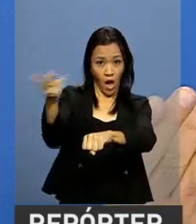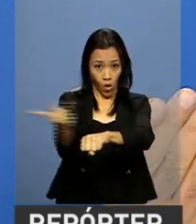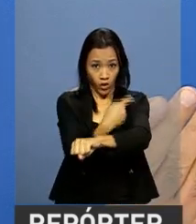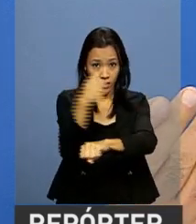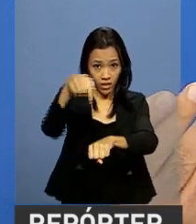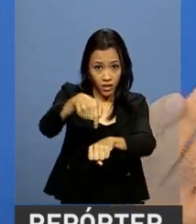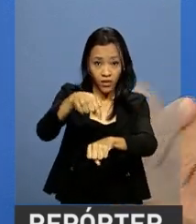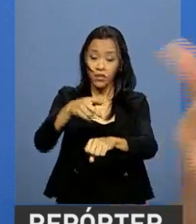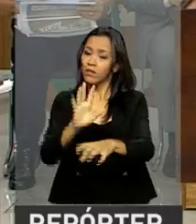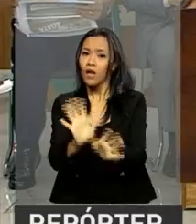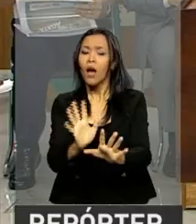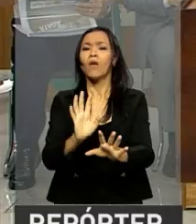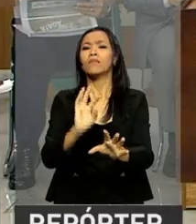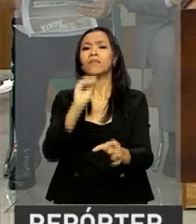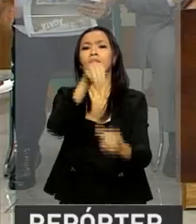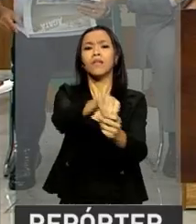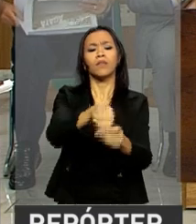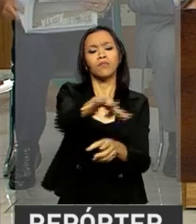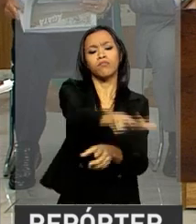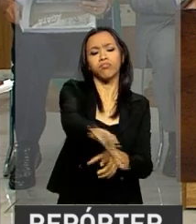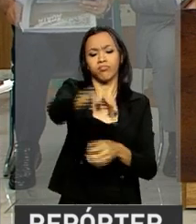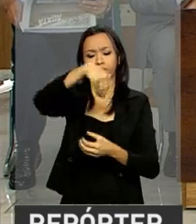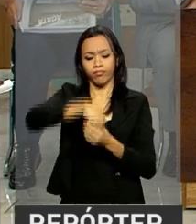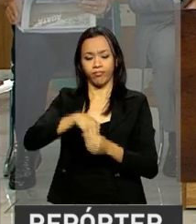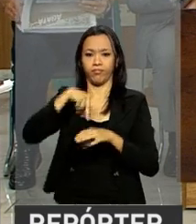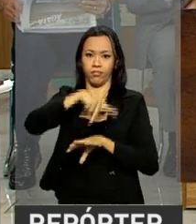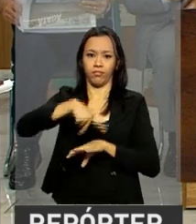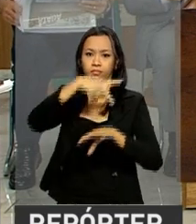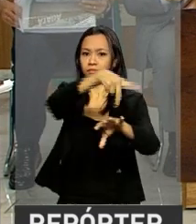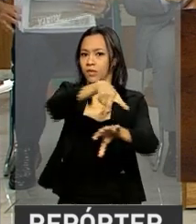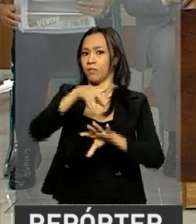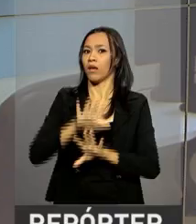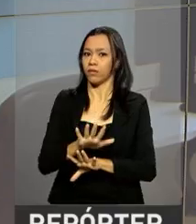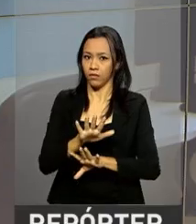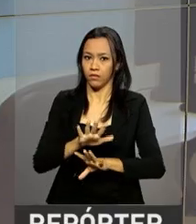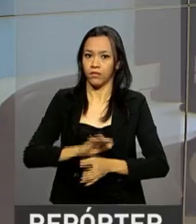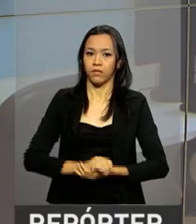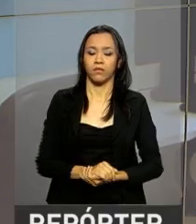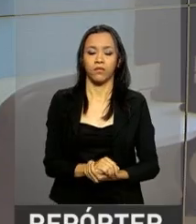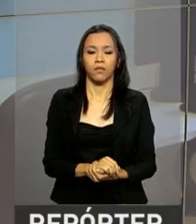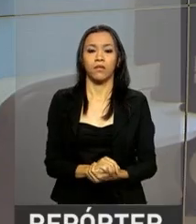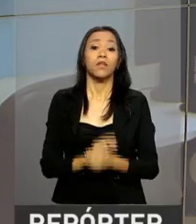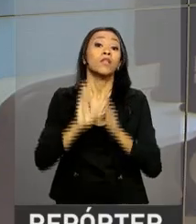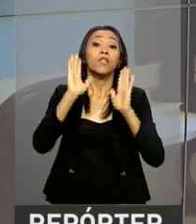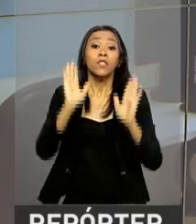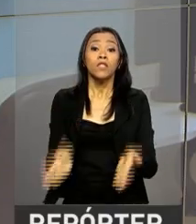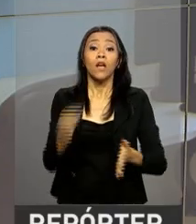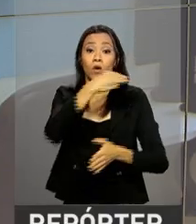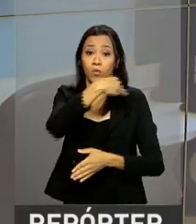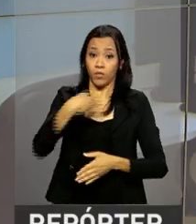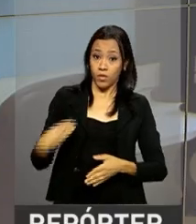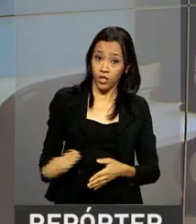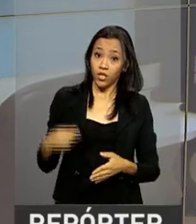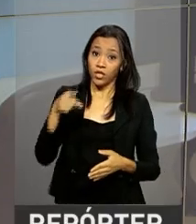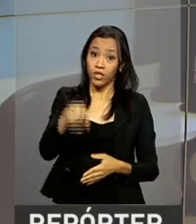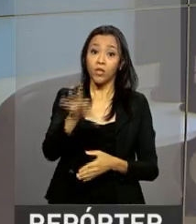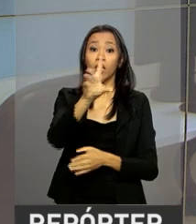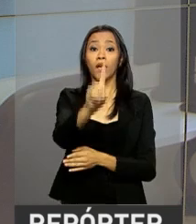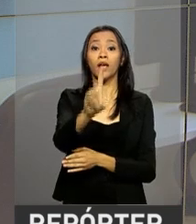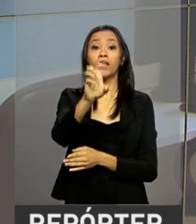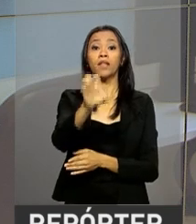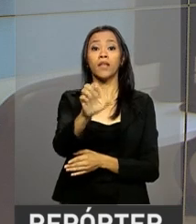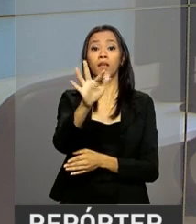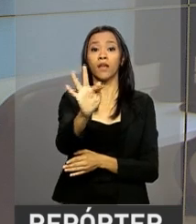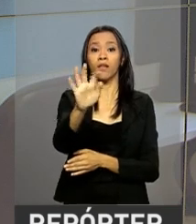aos territórios seja na origem seja no seu desdobramento já o ministro da Defesa Raul jugman